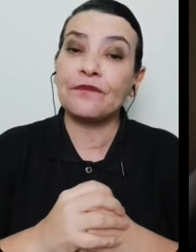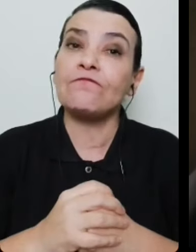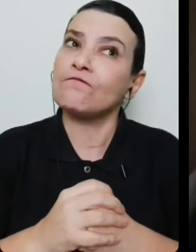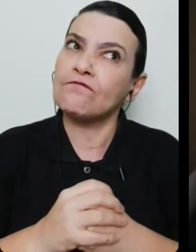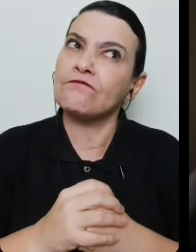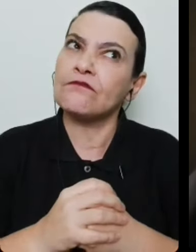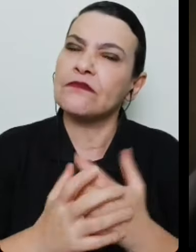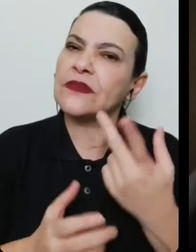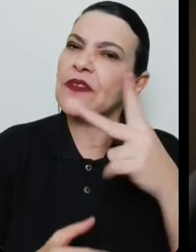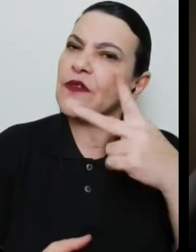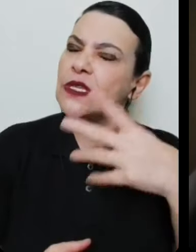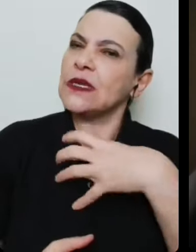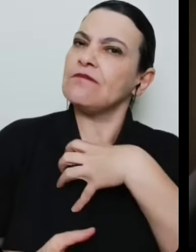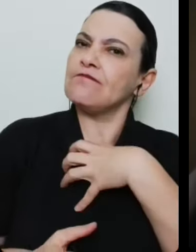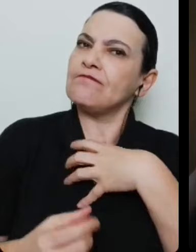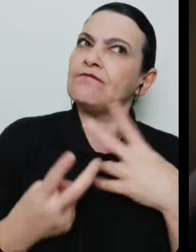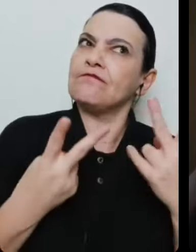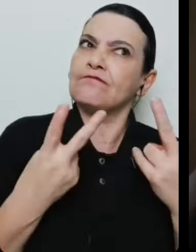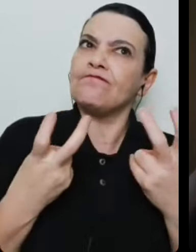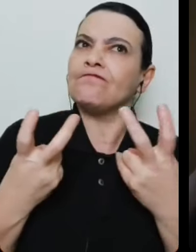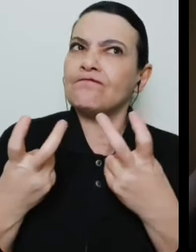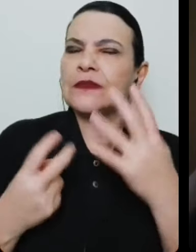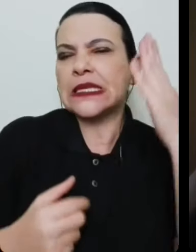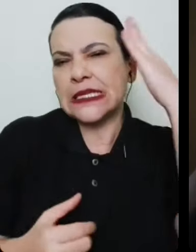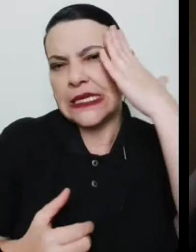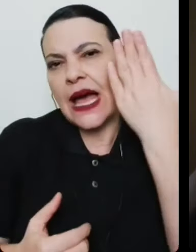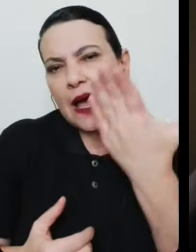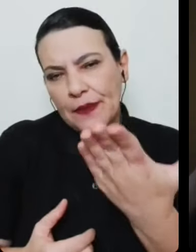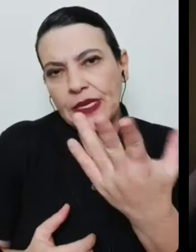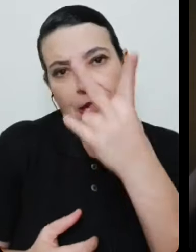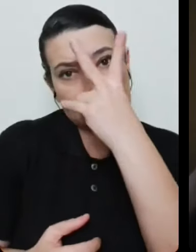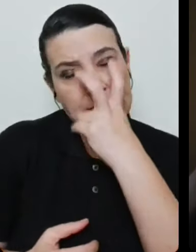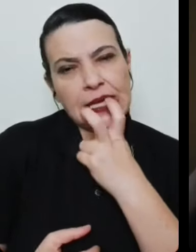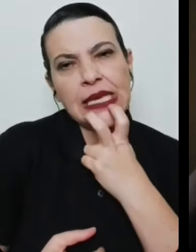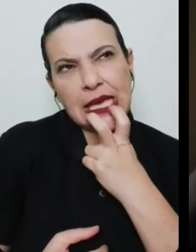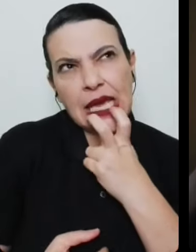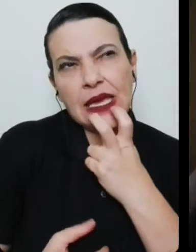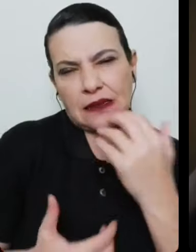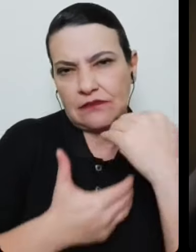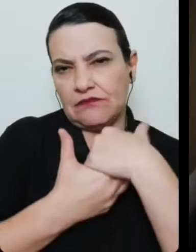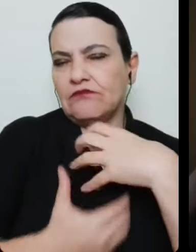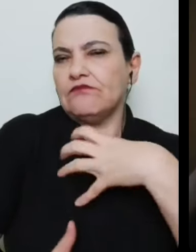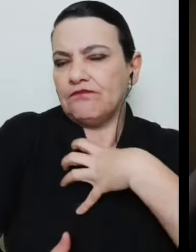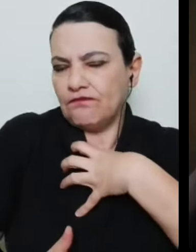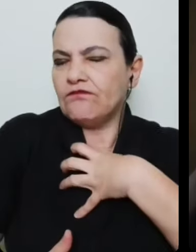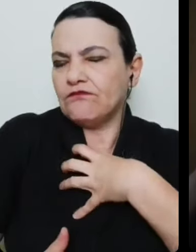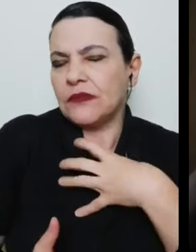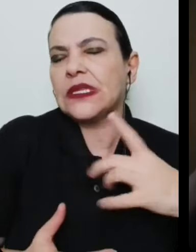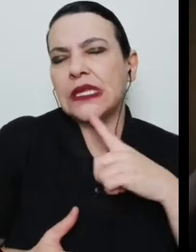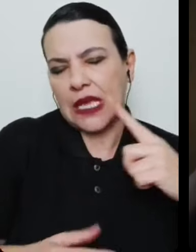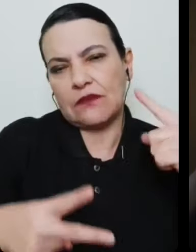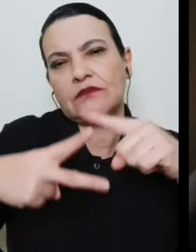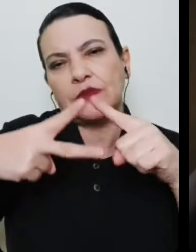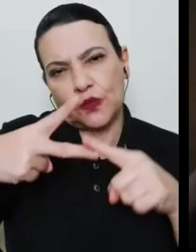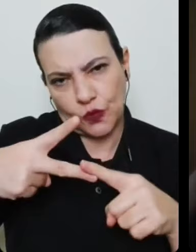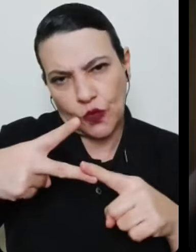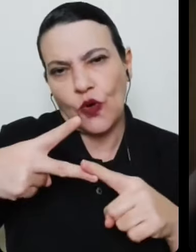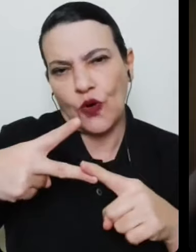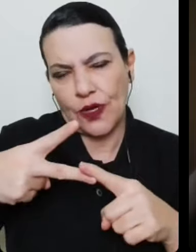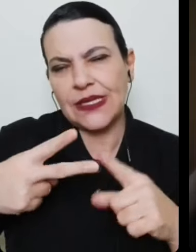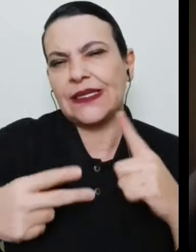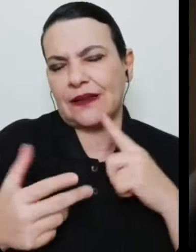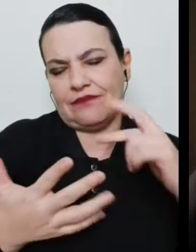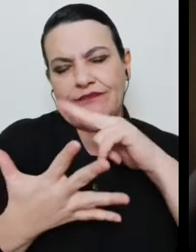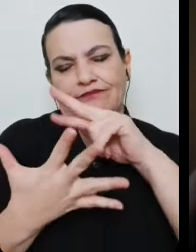vive a questão da cegueira, né, Leonardo? Então, acho que tem esses dois lugares ali, né? Pelo menos dois, né? Temos tantos,